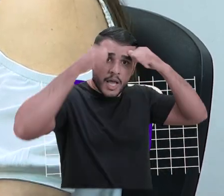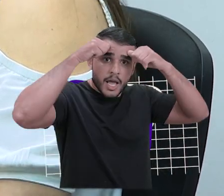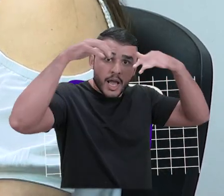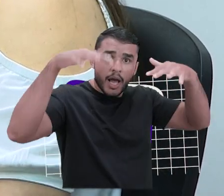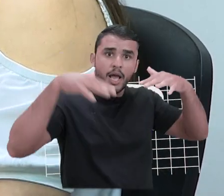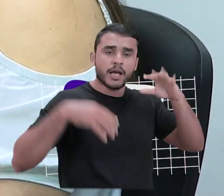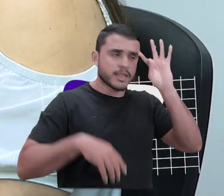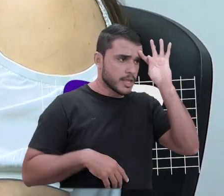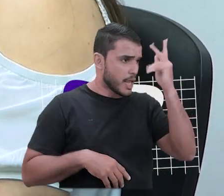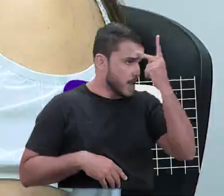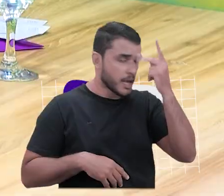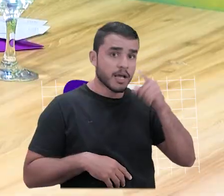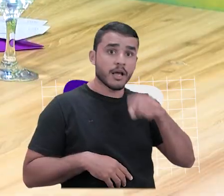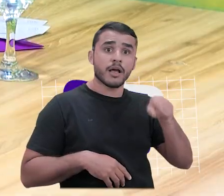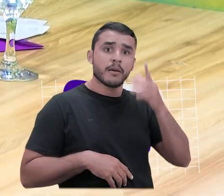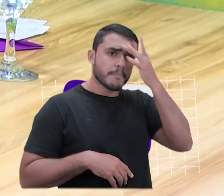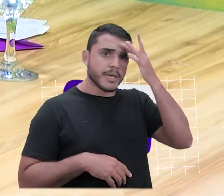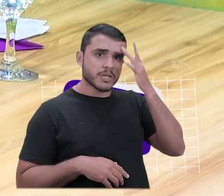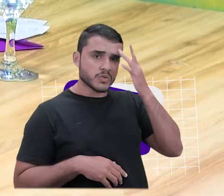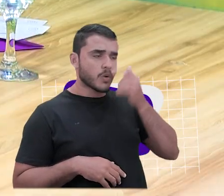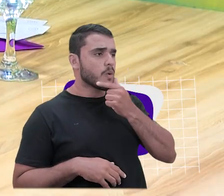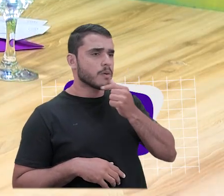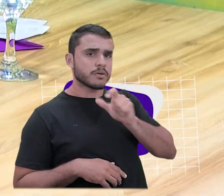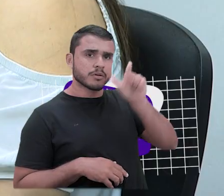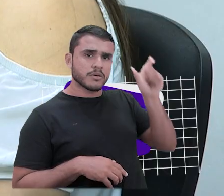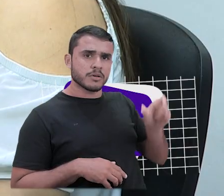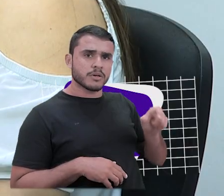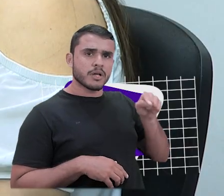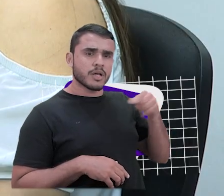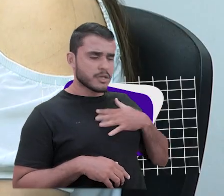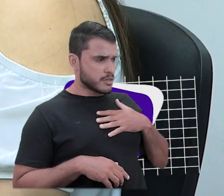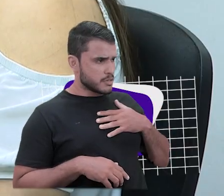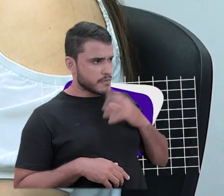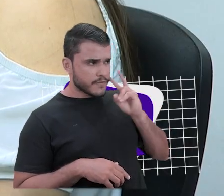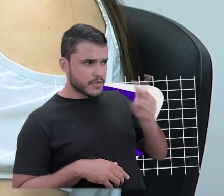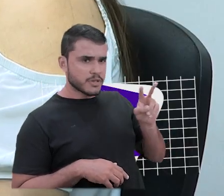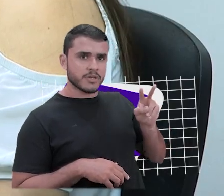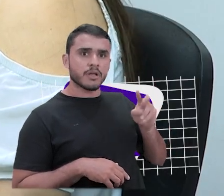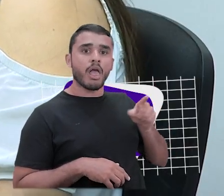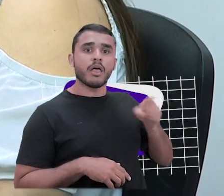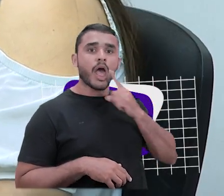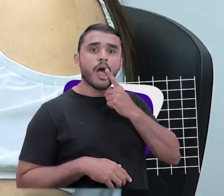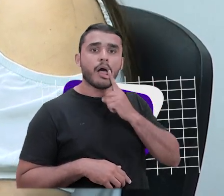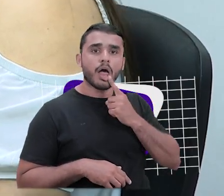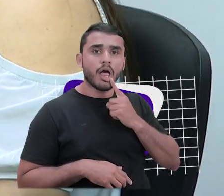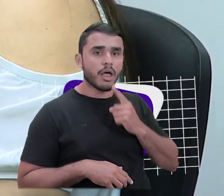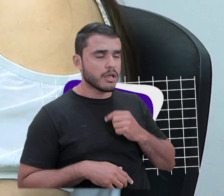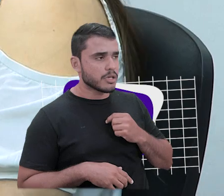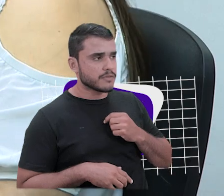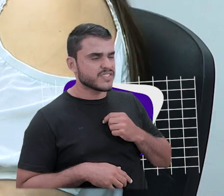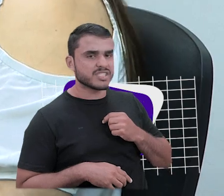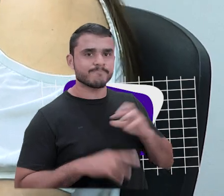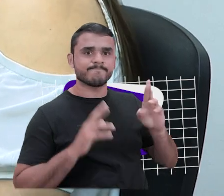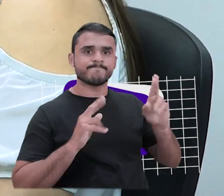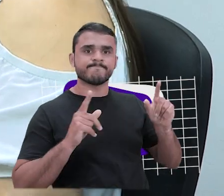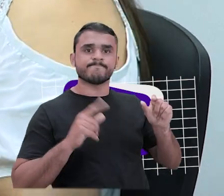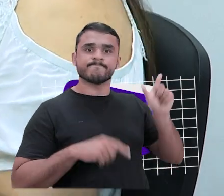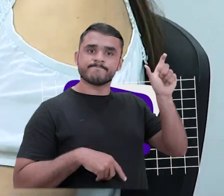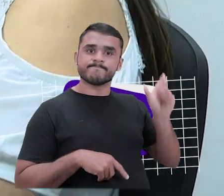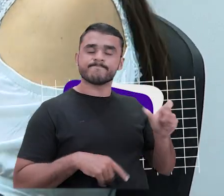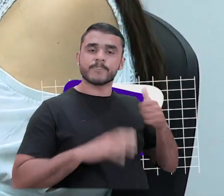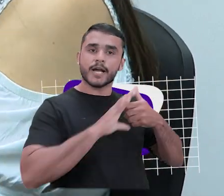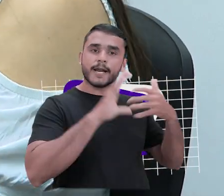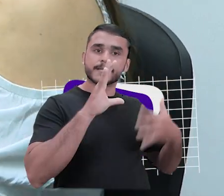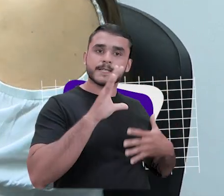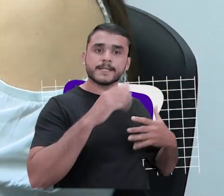meu lado que babava. Entendi. E é como eu falei, a gente desconstrói isso. É muito mais fácil quando a gente já está imerso,